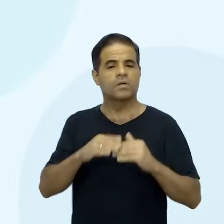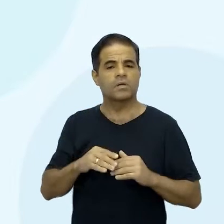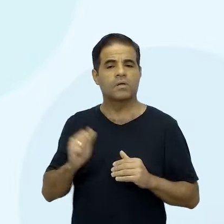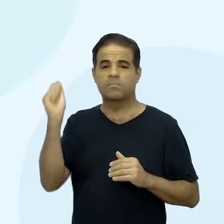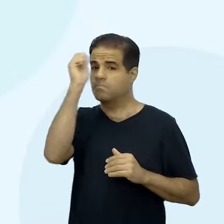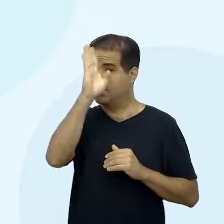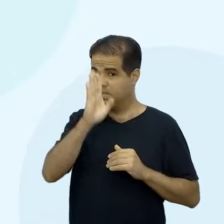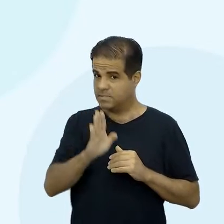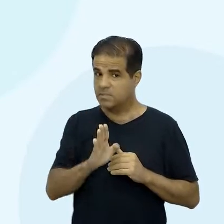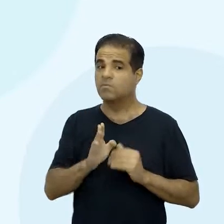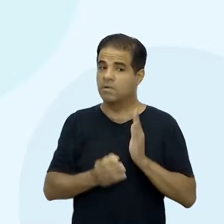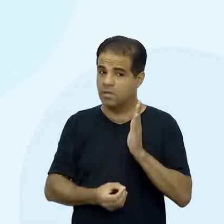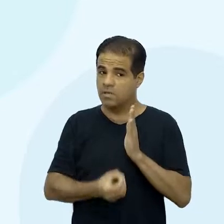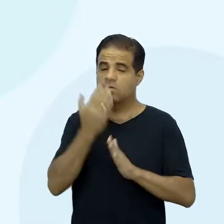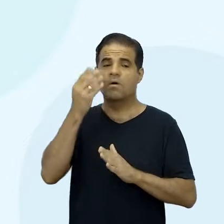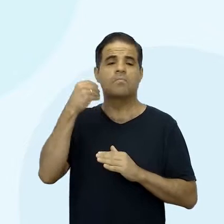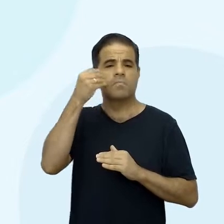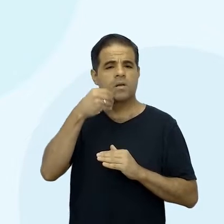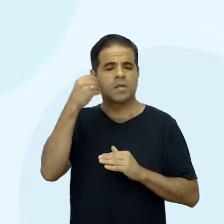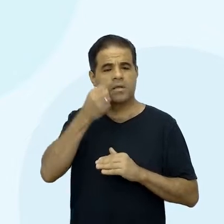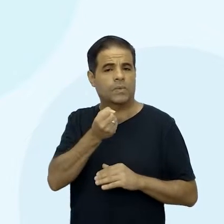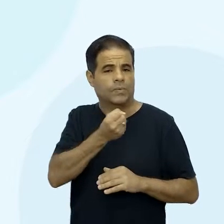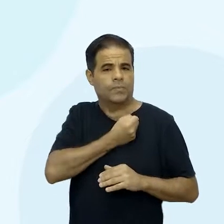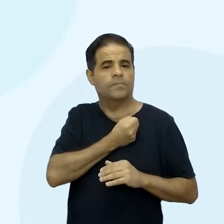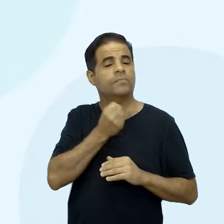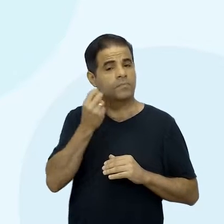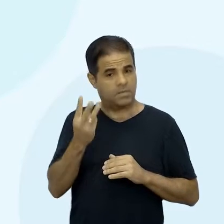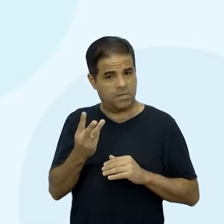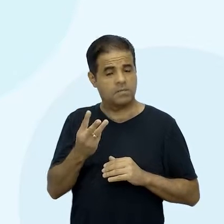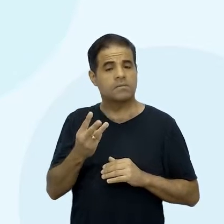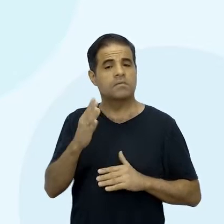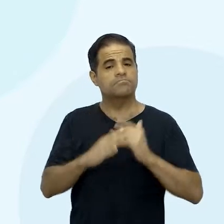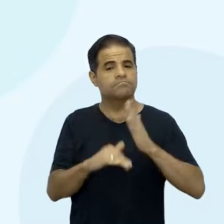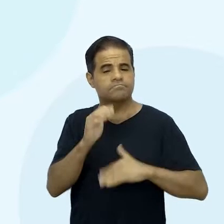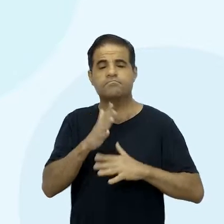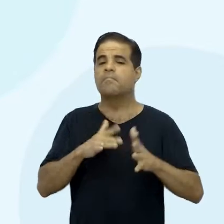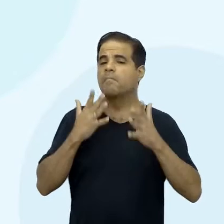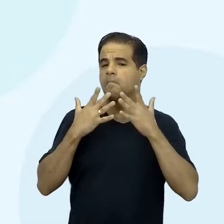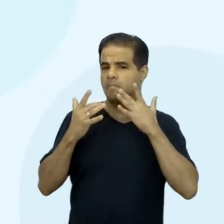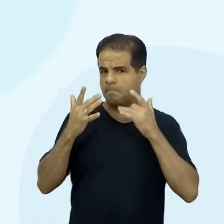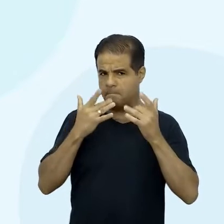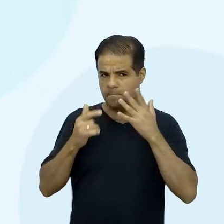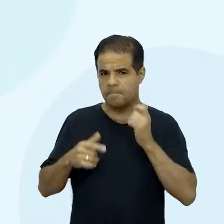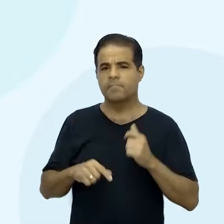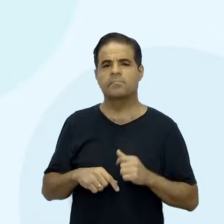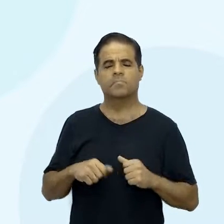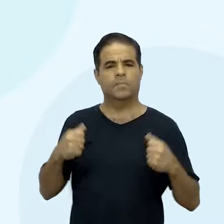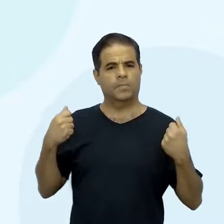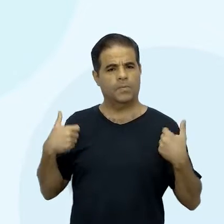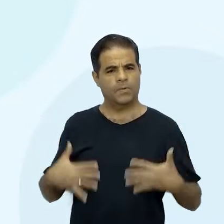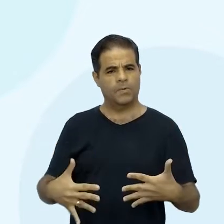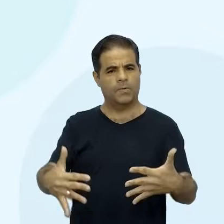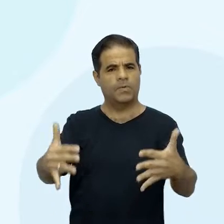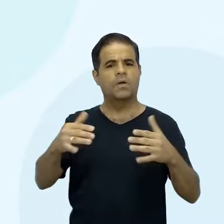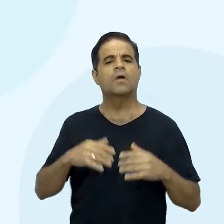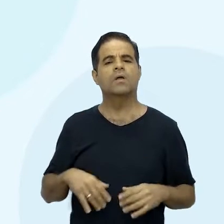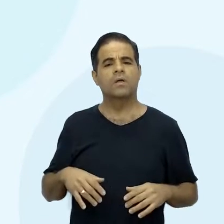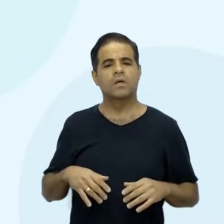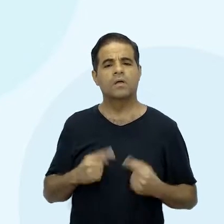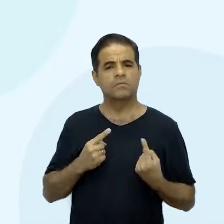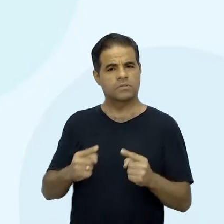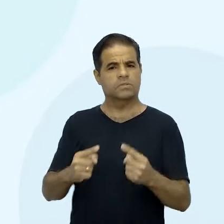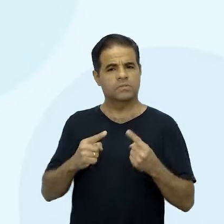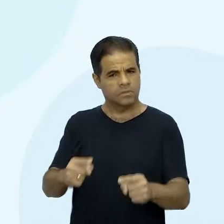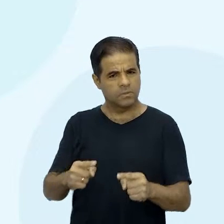Brasil. Idealizou a experiência número 3 e a peça teatral O Bailado dos Deuses Mortos, uma crítica radical